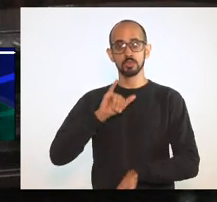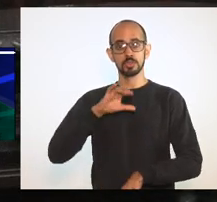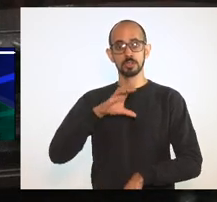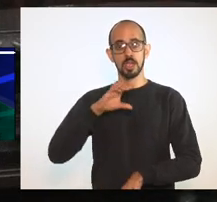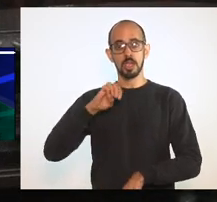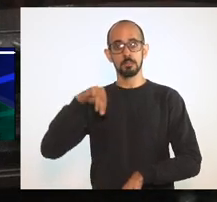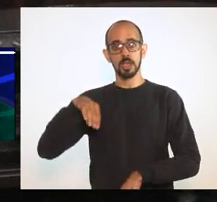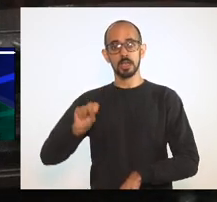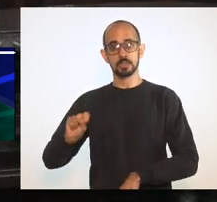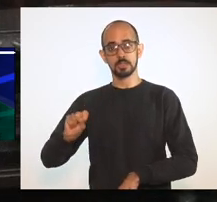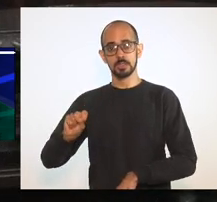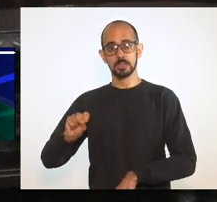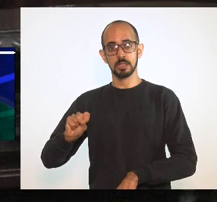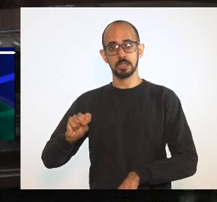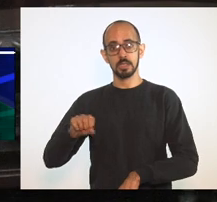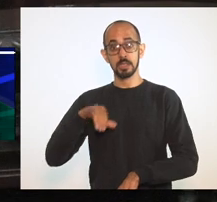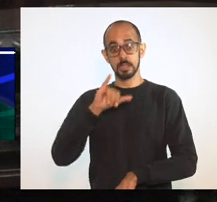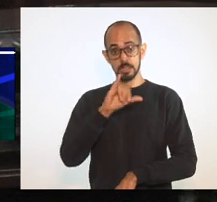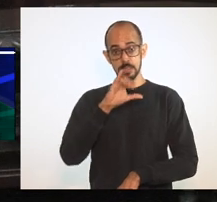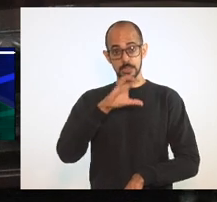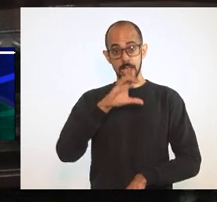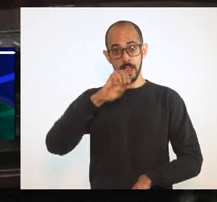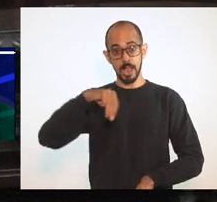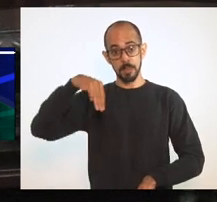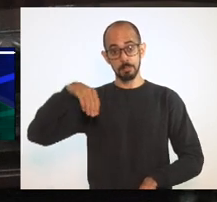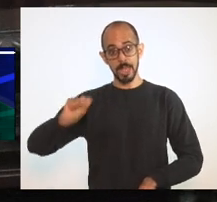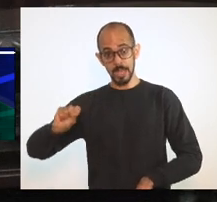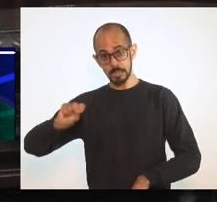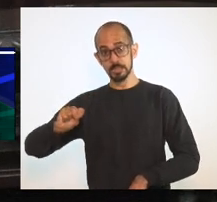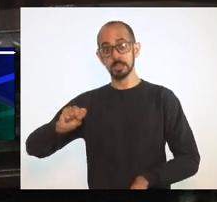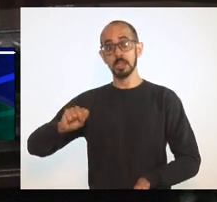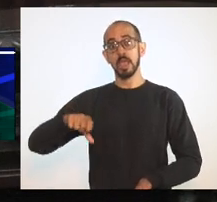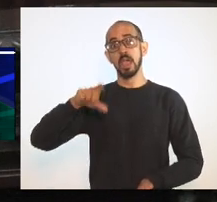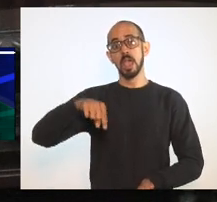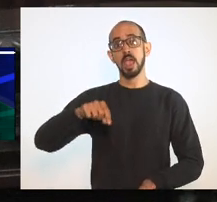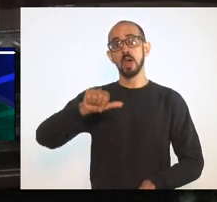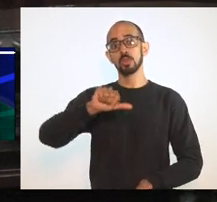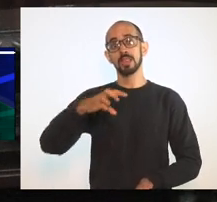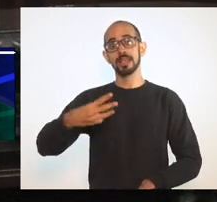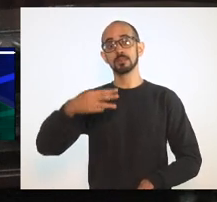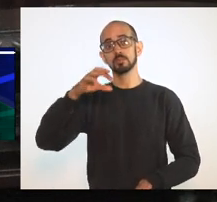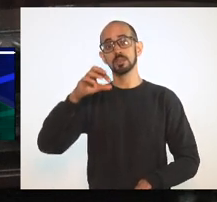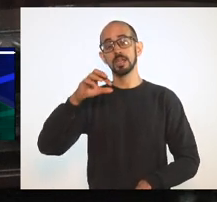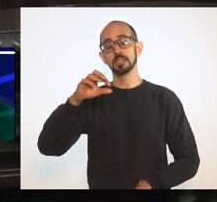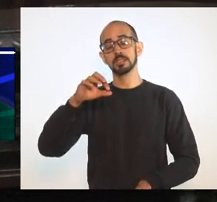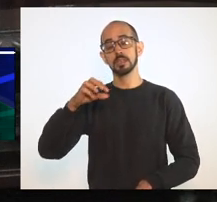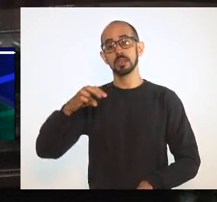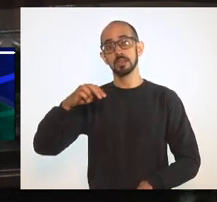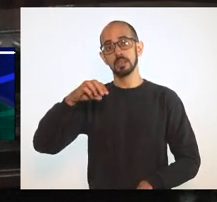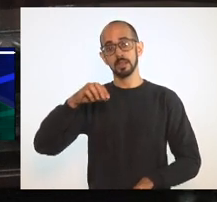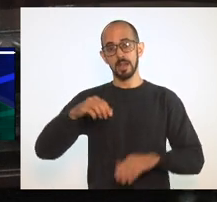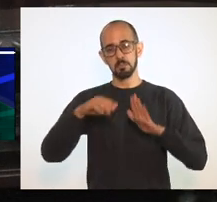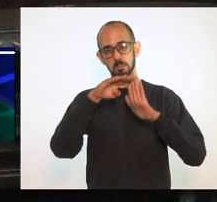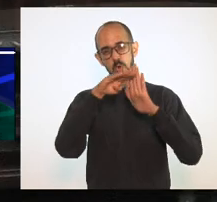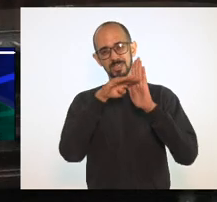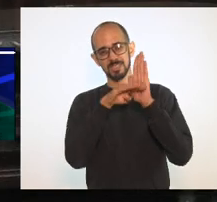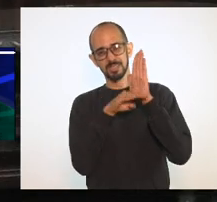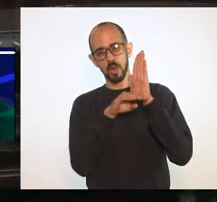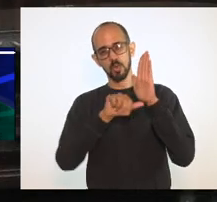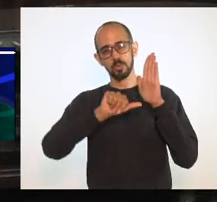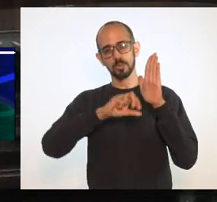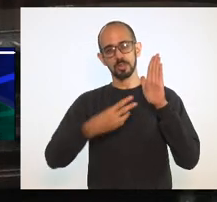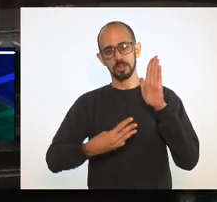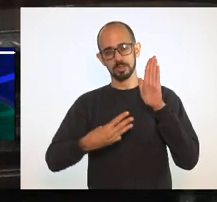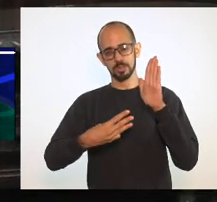é o 13º Estado em receita per capita de ICMS. Nós já perdemos em